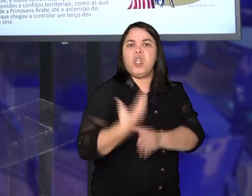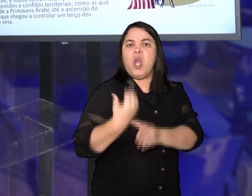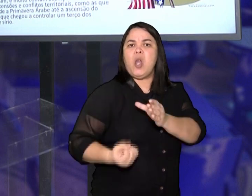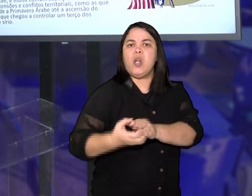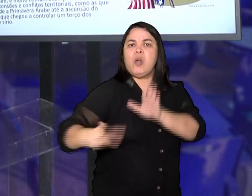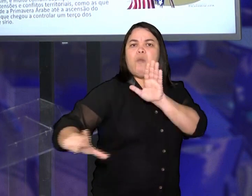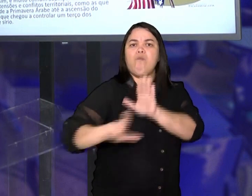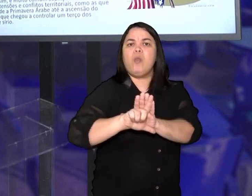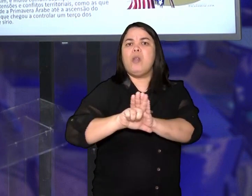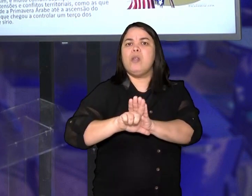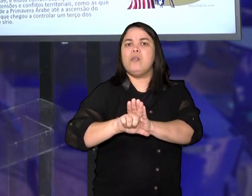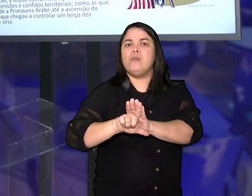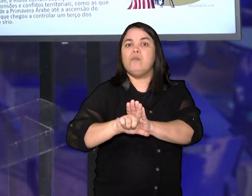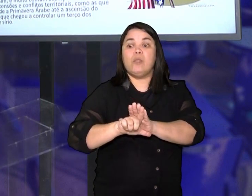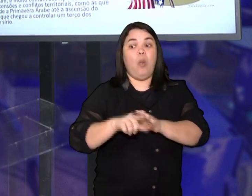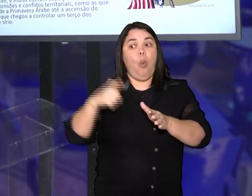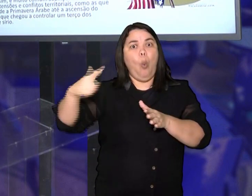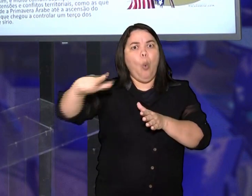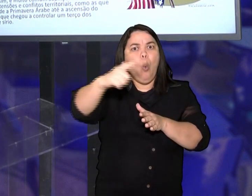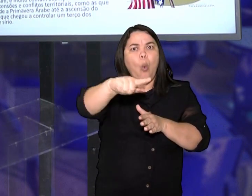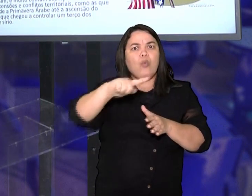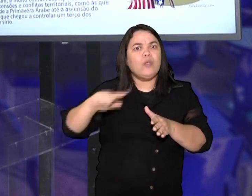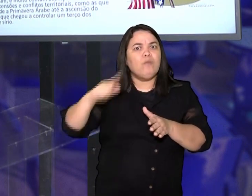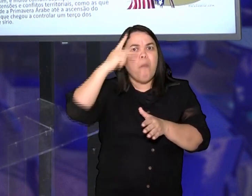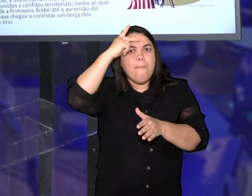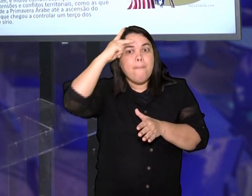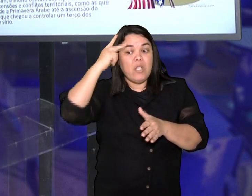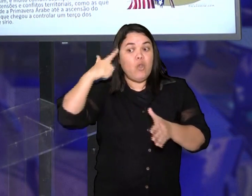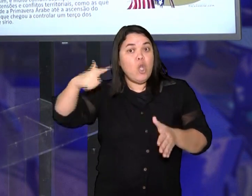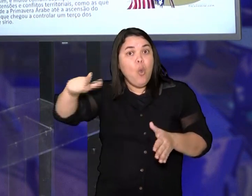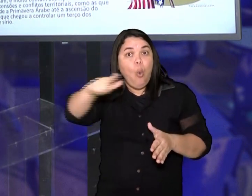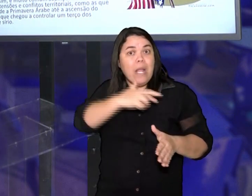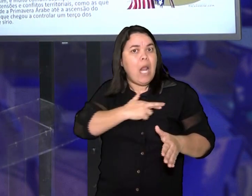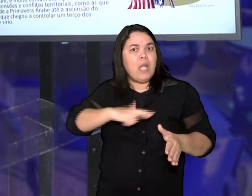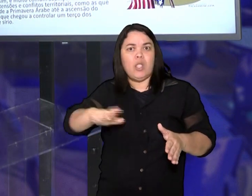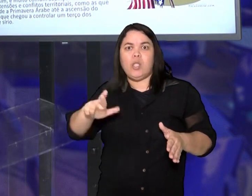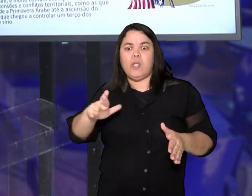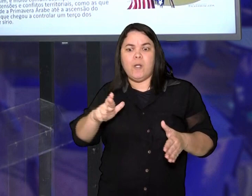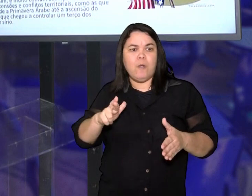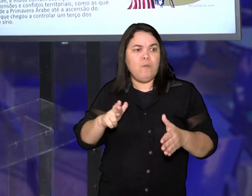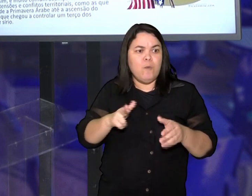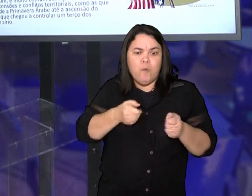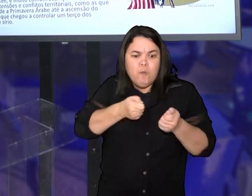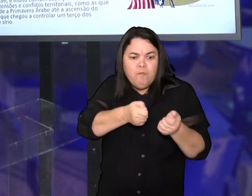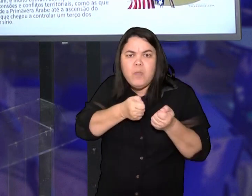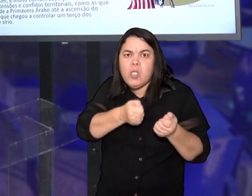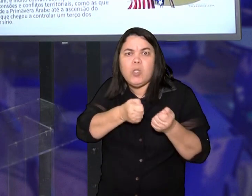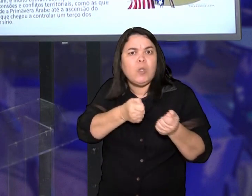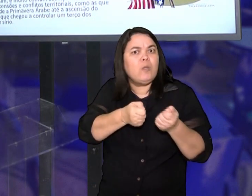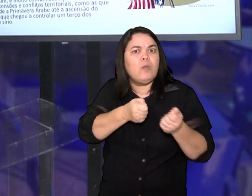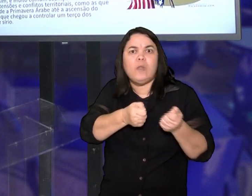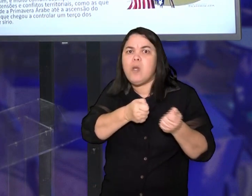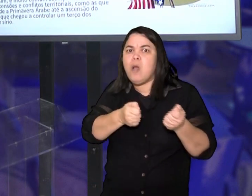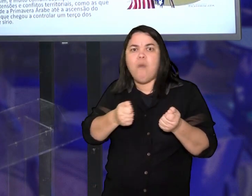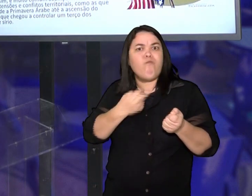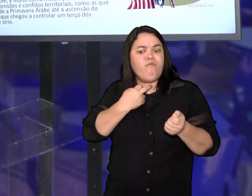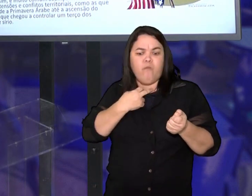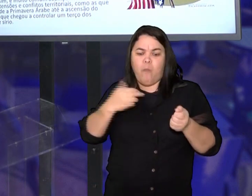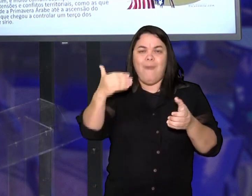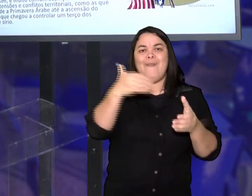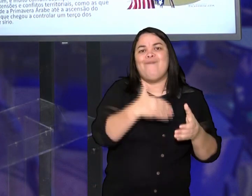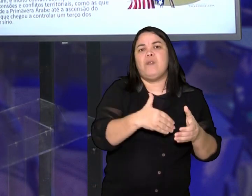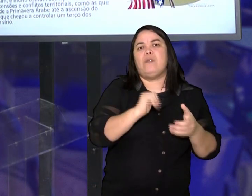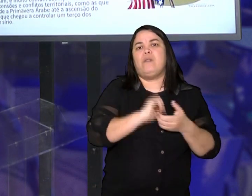outros povos de outras religiões acabam sendo também perseguidos. Então, perseguição religiosa, um outro motivo para